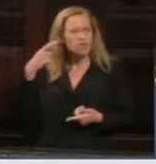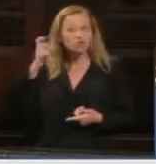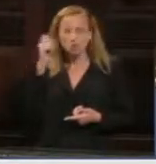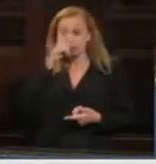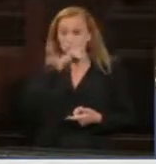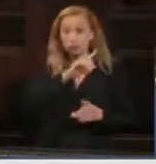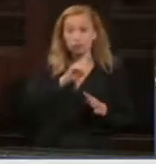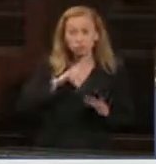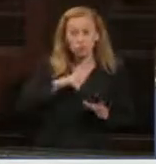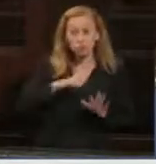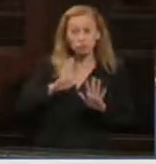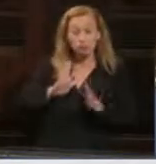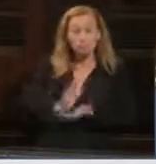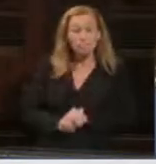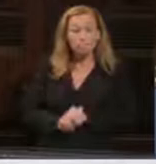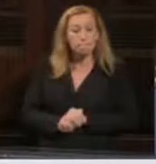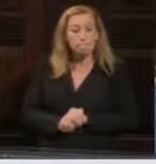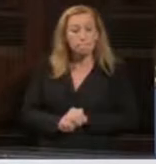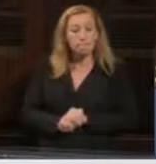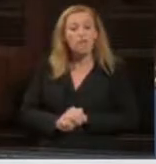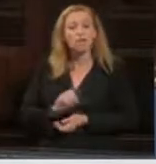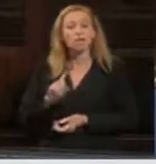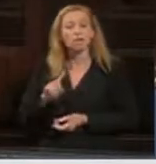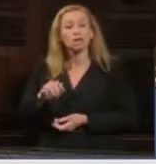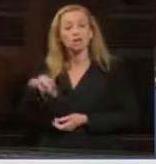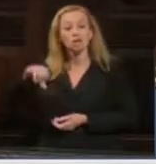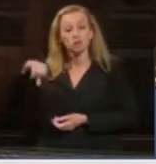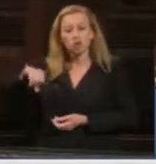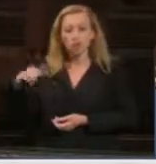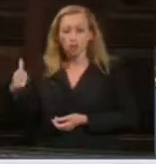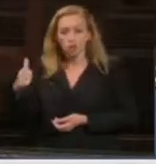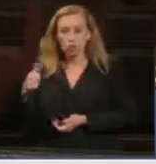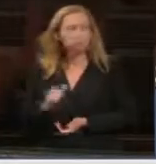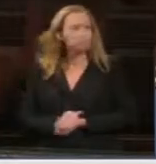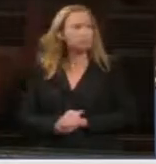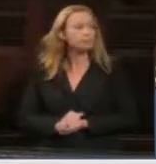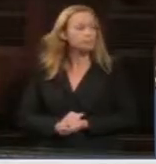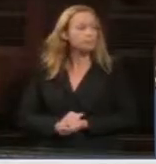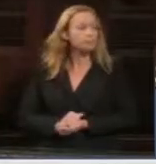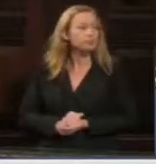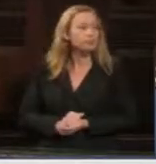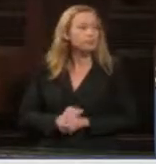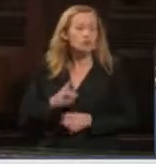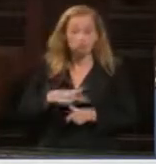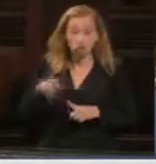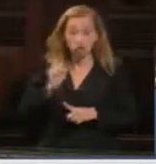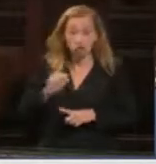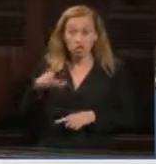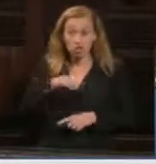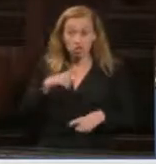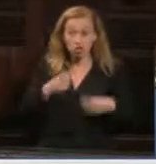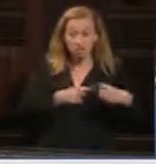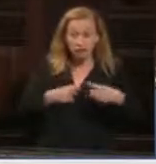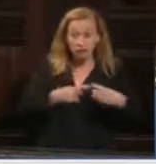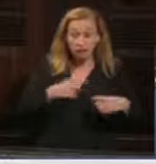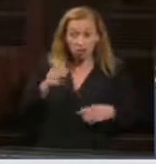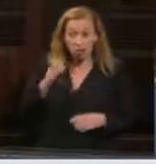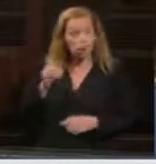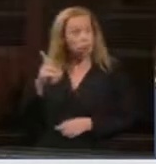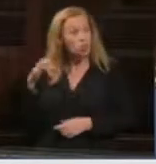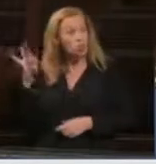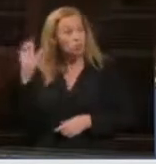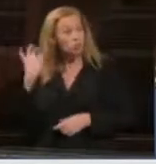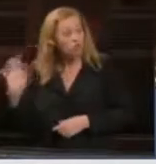pois bem em 91 vitorioso na guerra do golfo triunfantes com essa